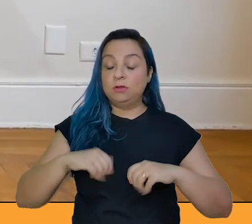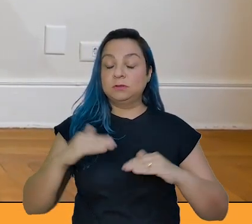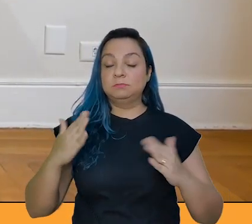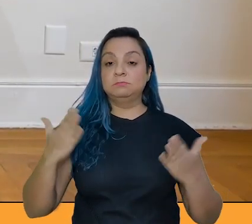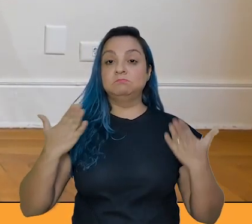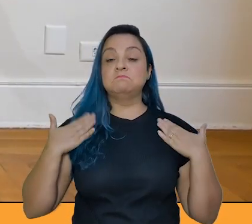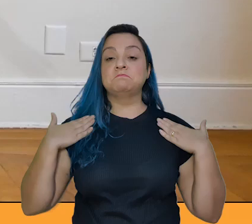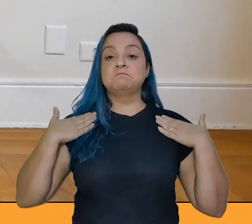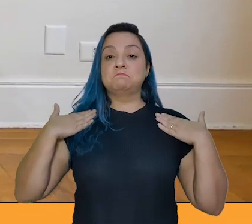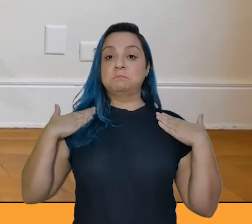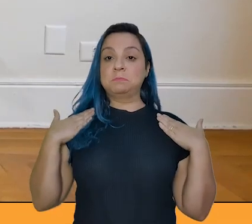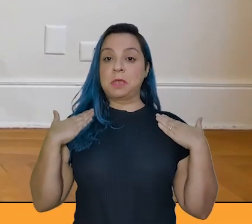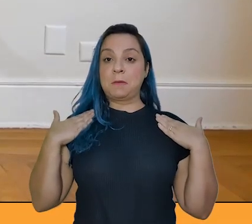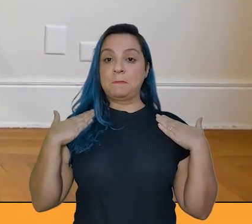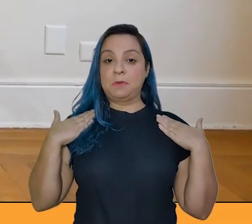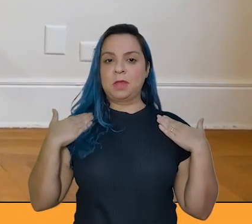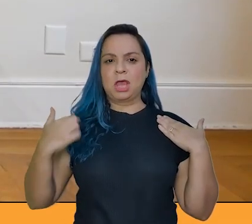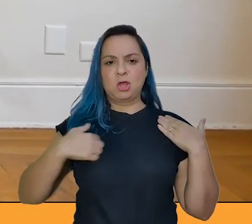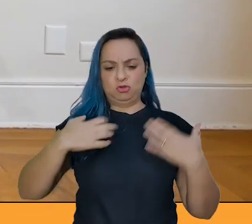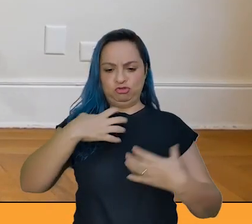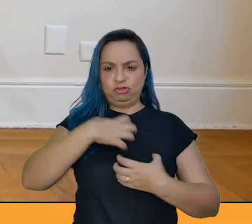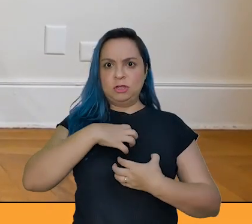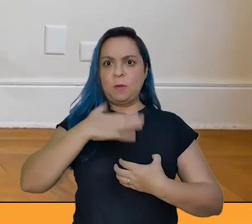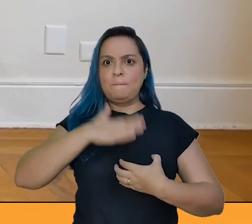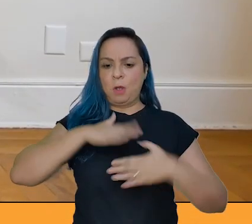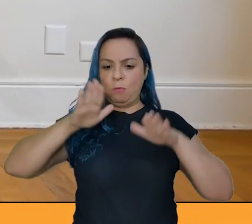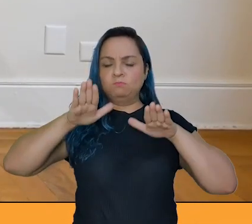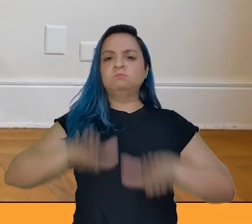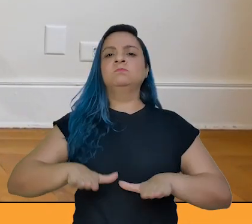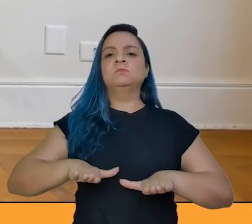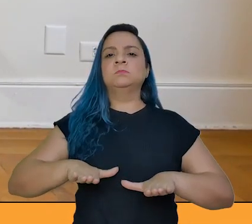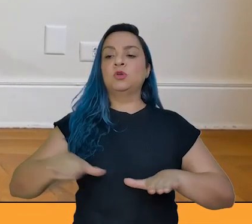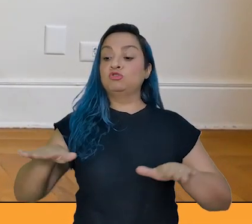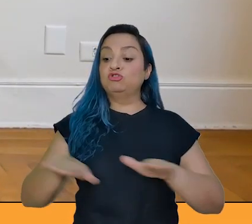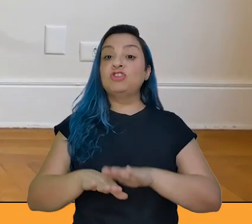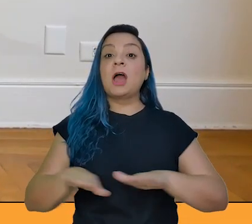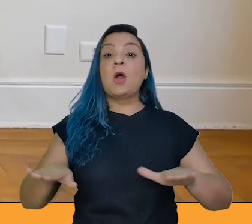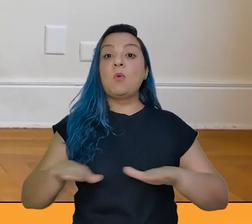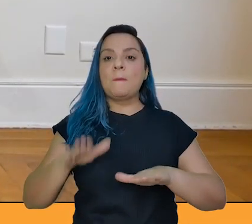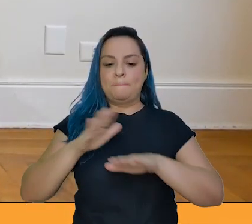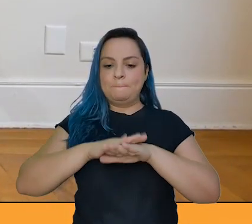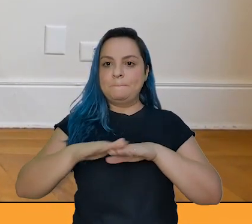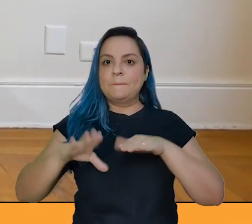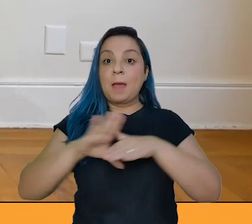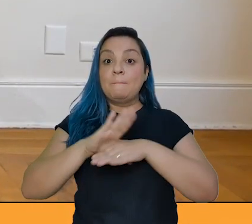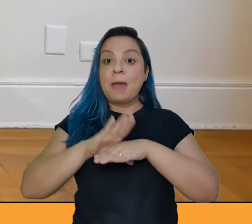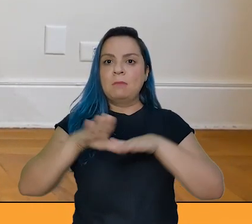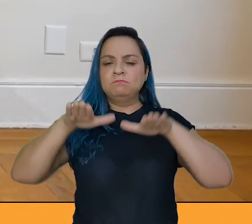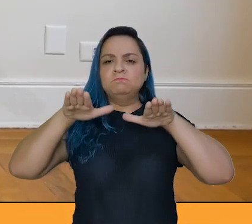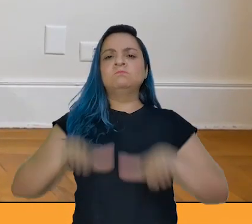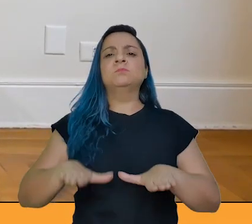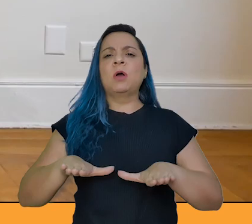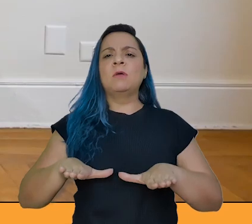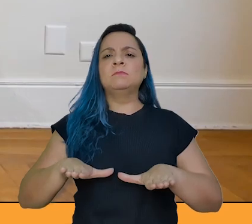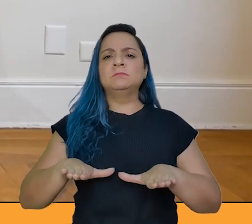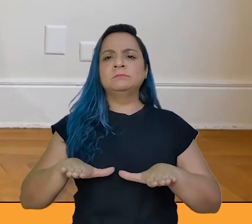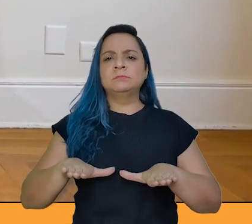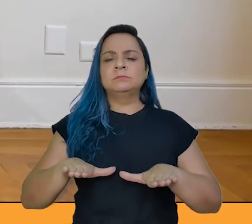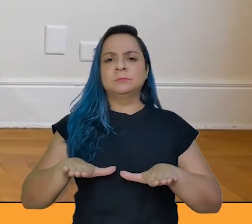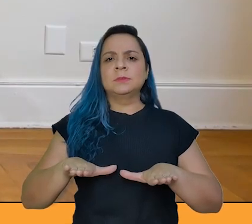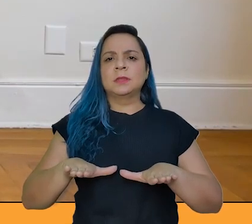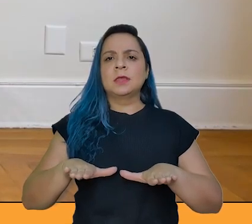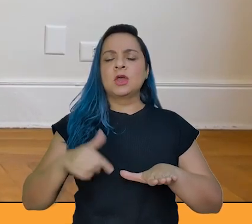minha postura, eu sinto os meus pés no chão, eu sinto e mando o peso dos meus pés para o